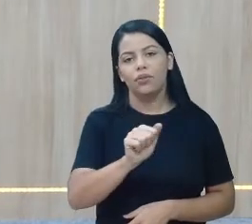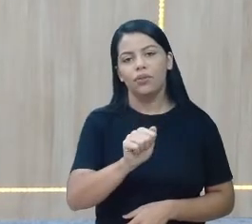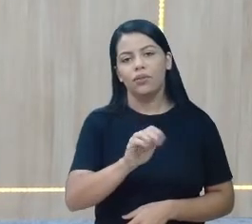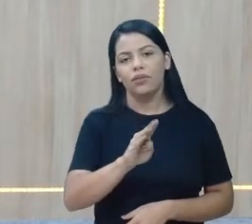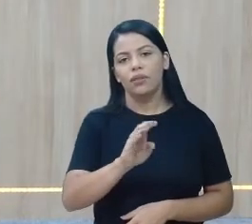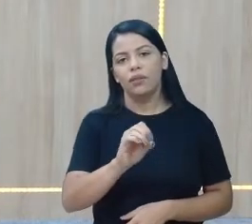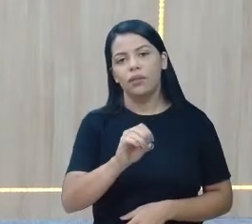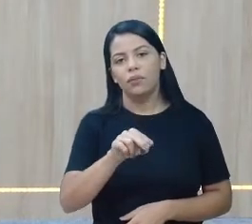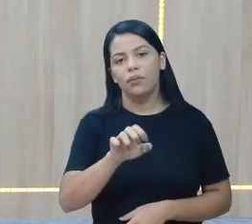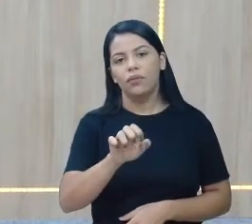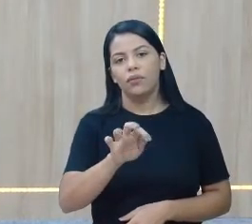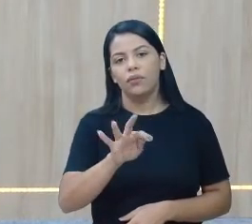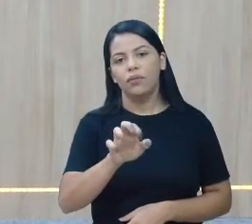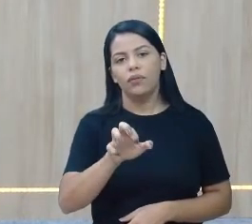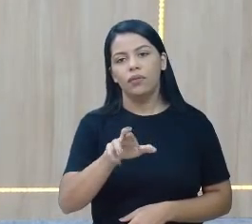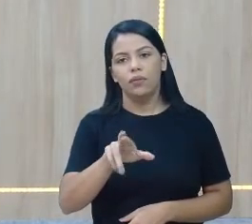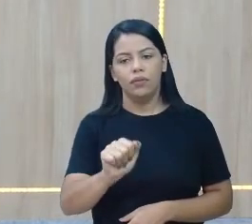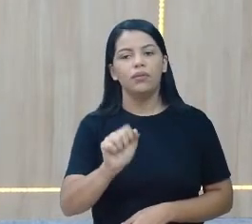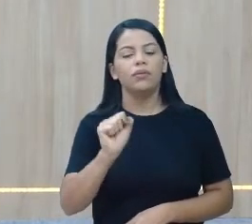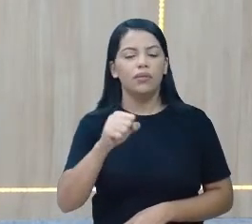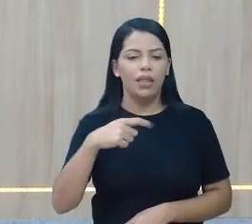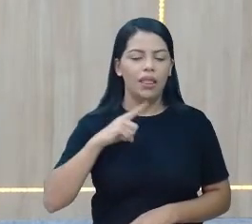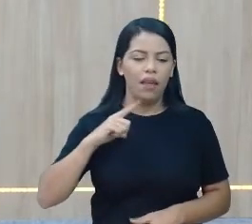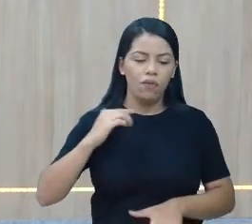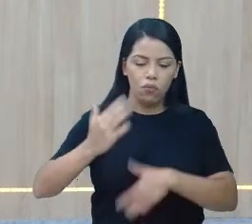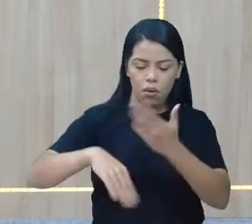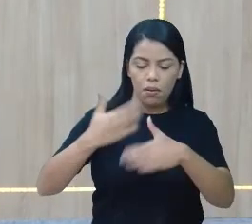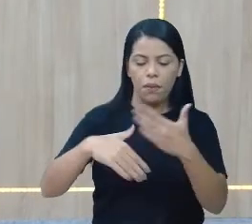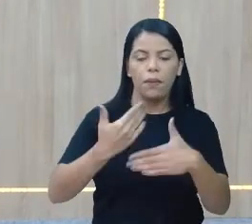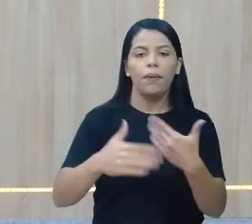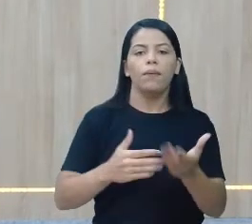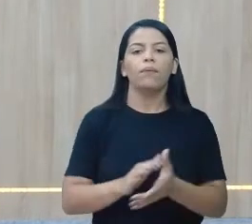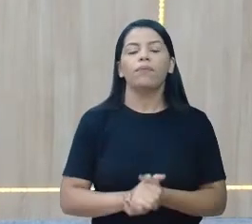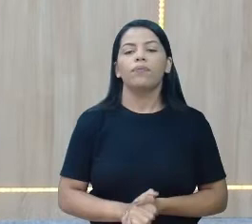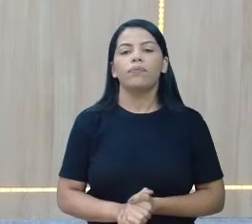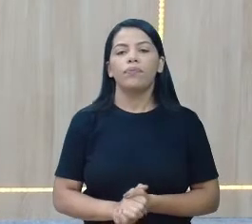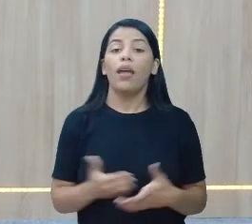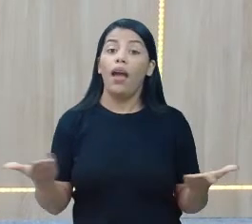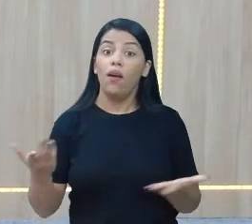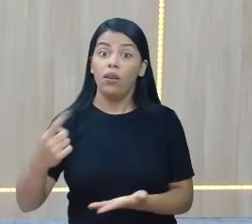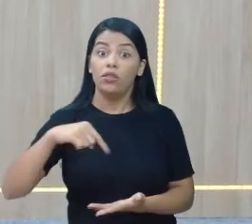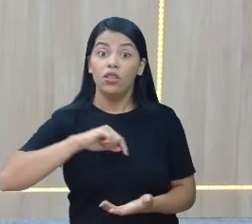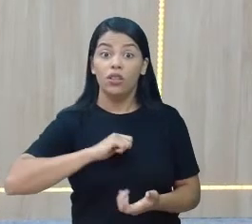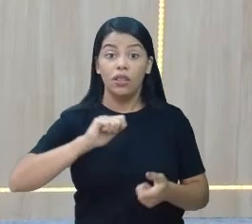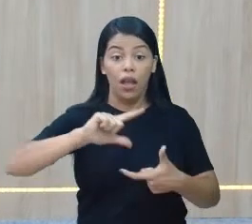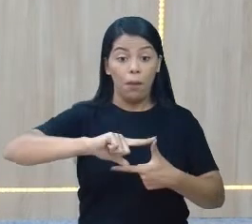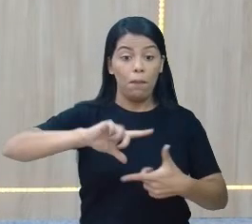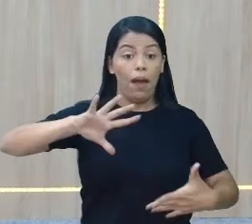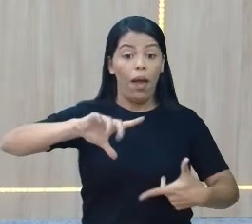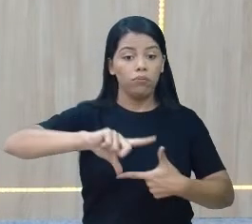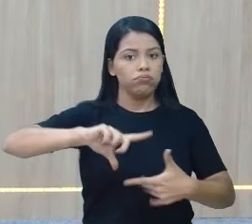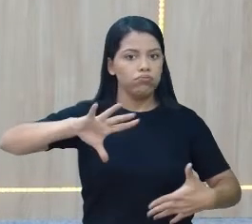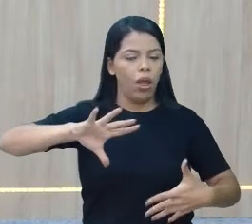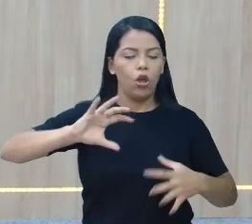assim, você vê que tivemos essas evoluções, né, no nosso queridíssimo aparelho. Hoje temos a modernidade, né? São celulares aí, smartphones,